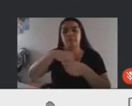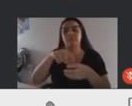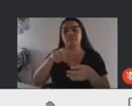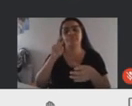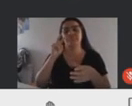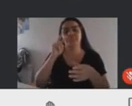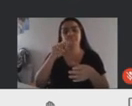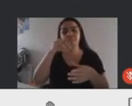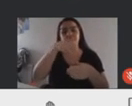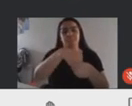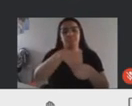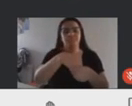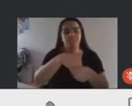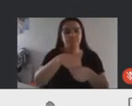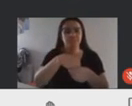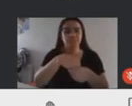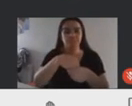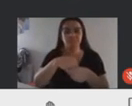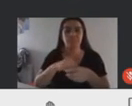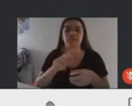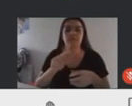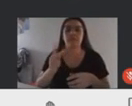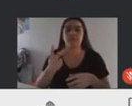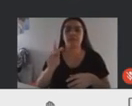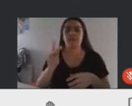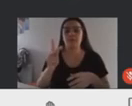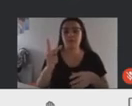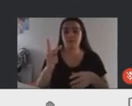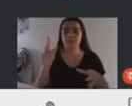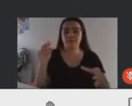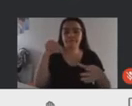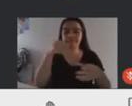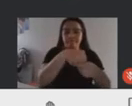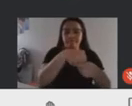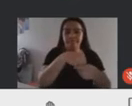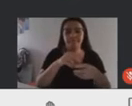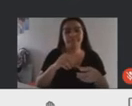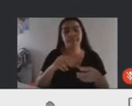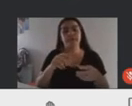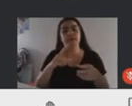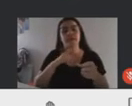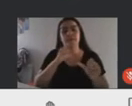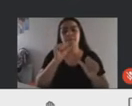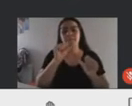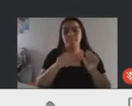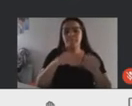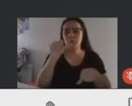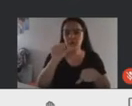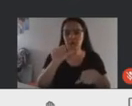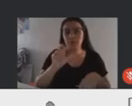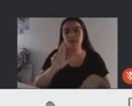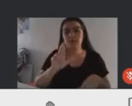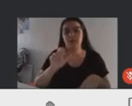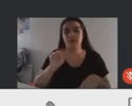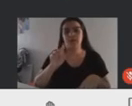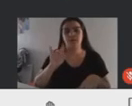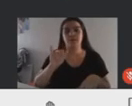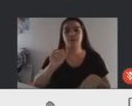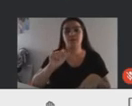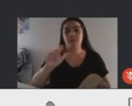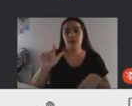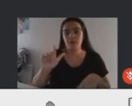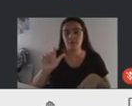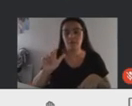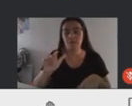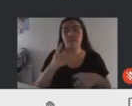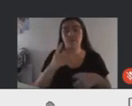radiação ultravioleta, eles formam radicais, e esses radicais são extremamente reativos e quebram as